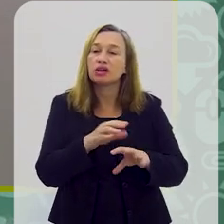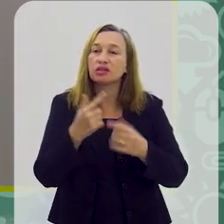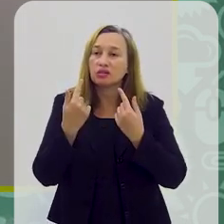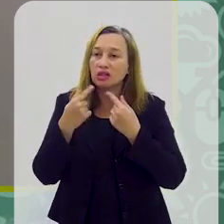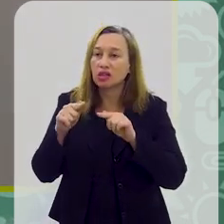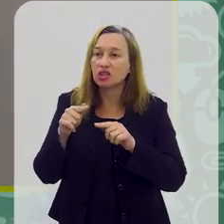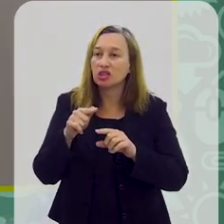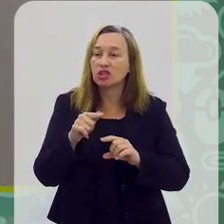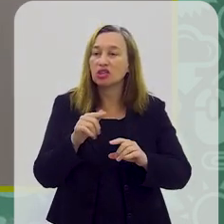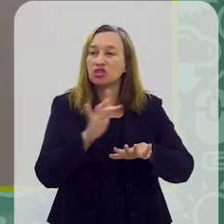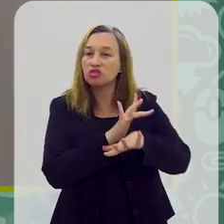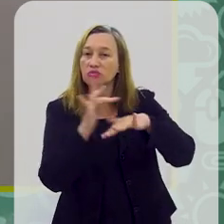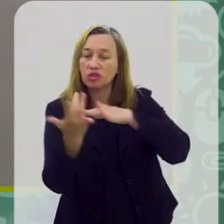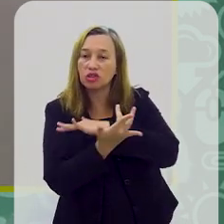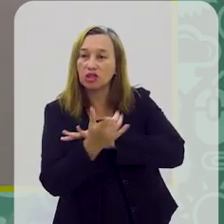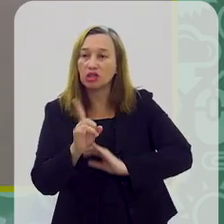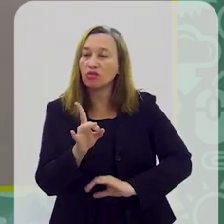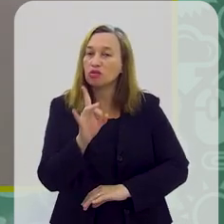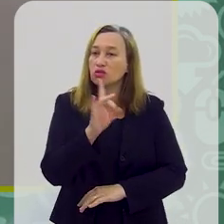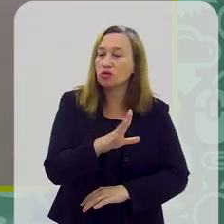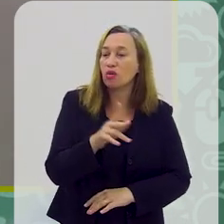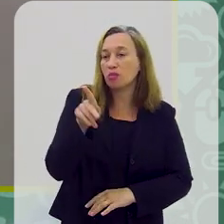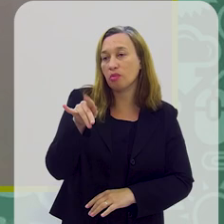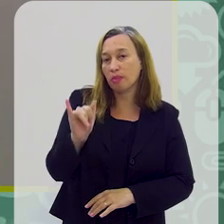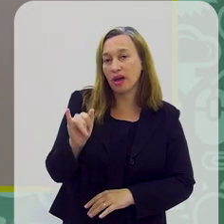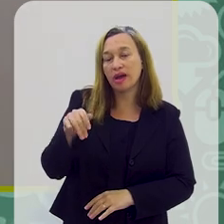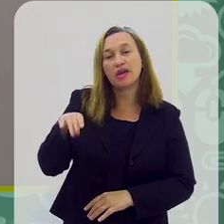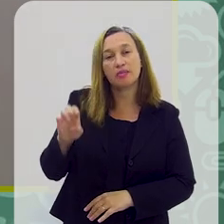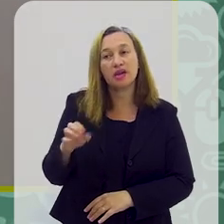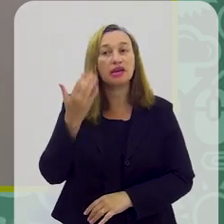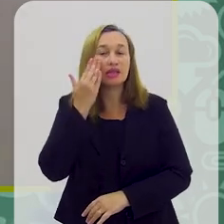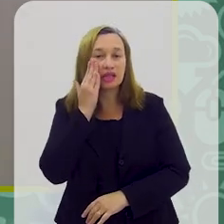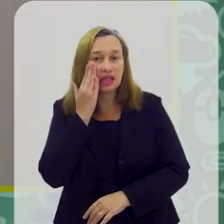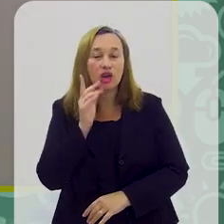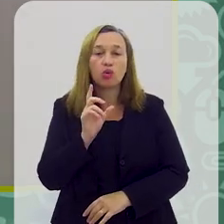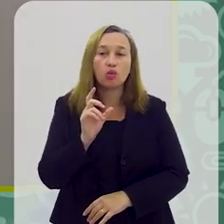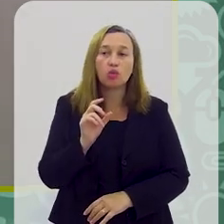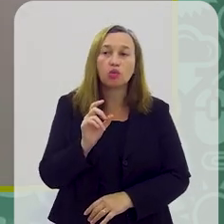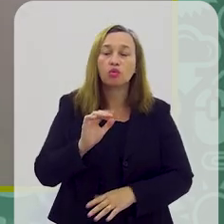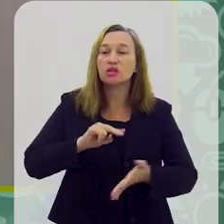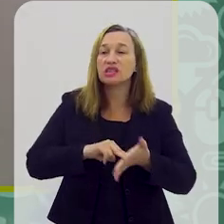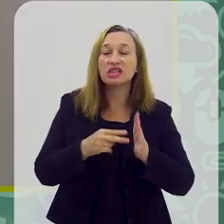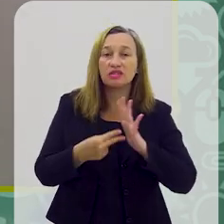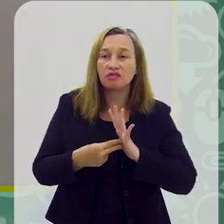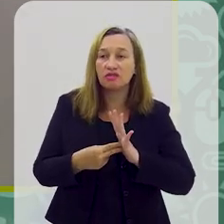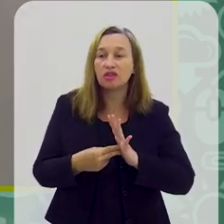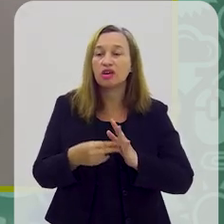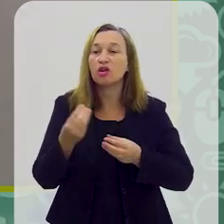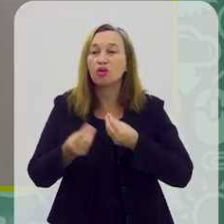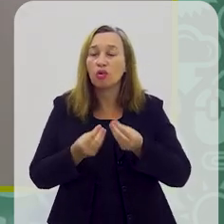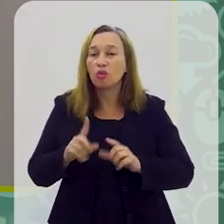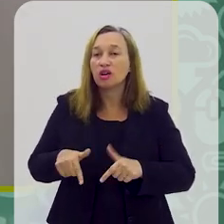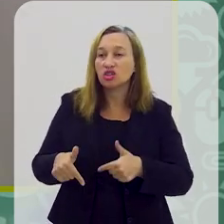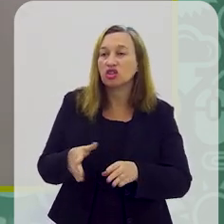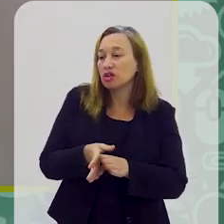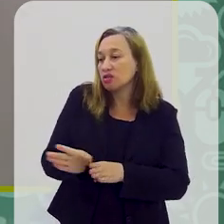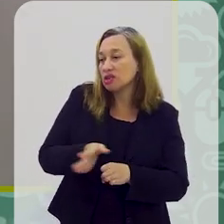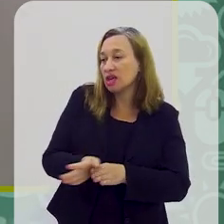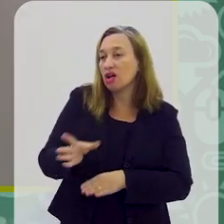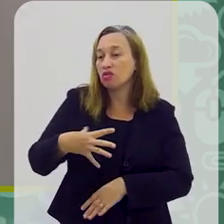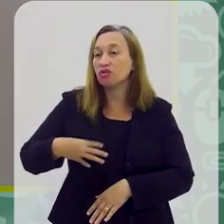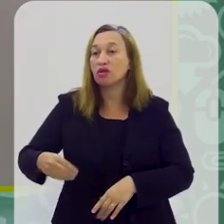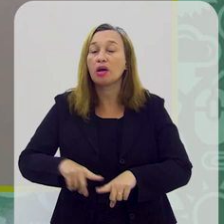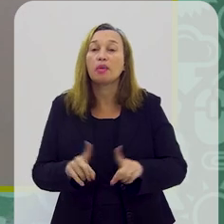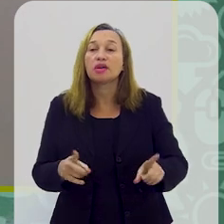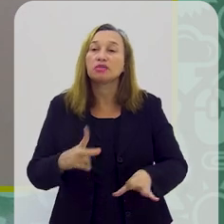é a educação crítica de mídia, não só para os pais entenderem como, né, como isso funciona e orientarem